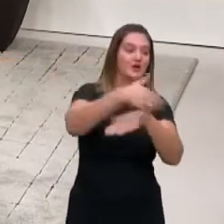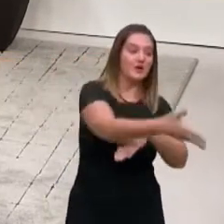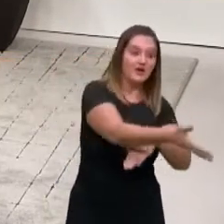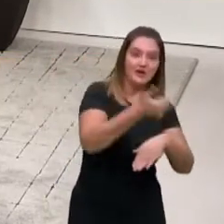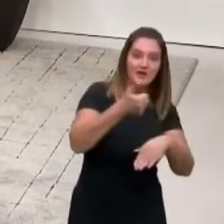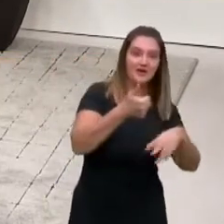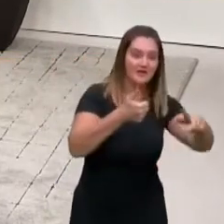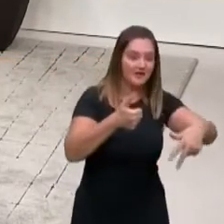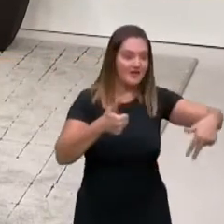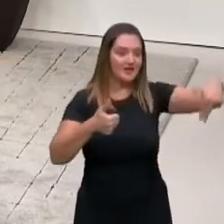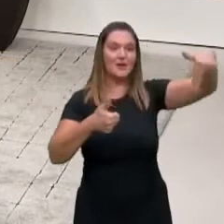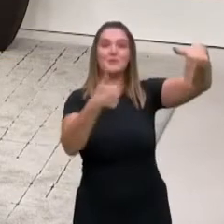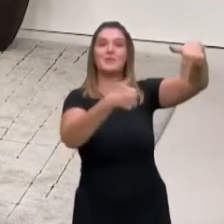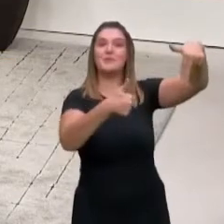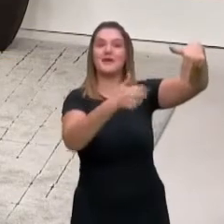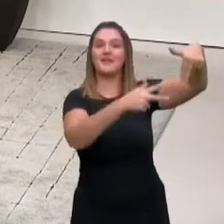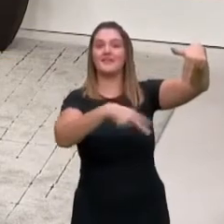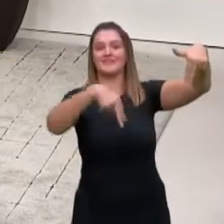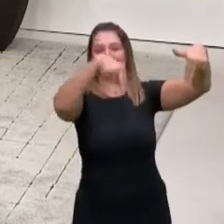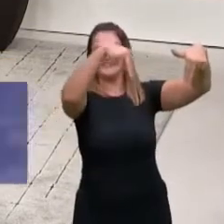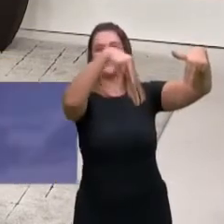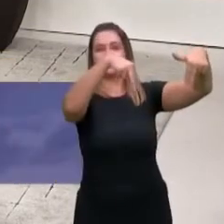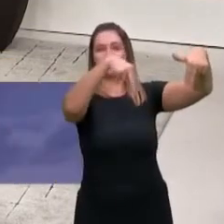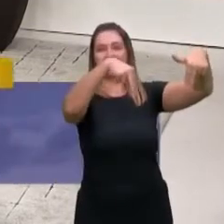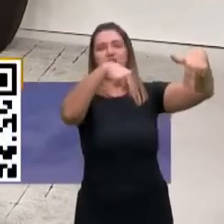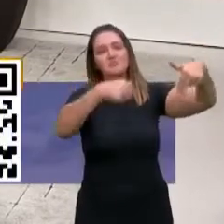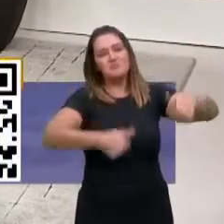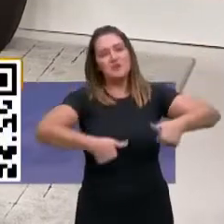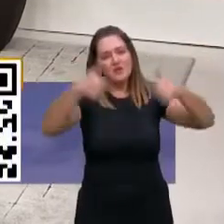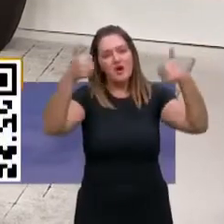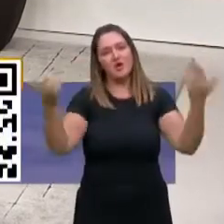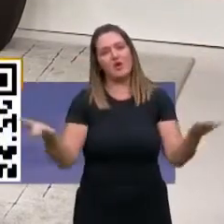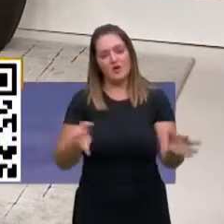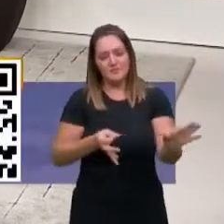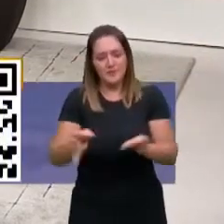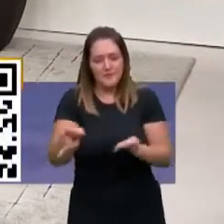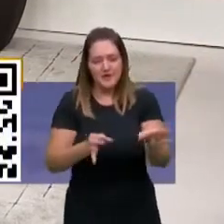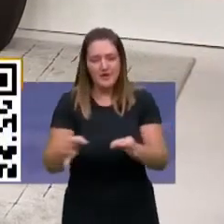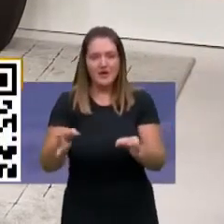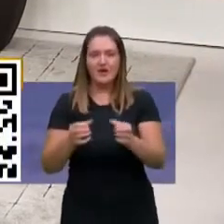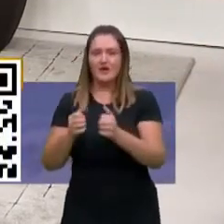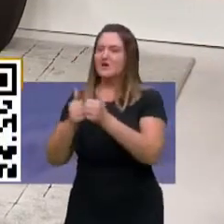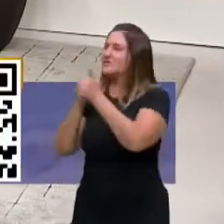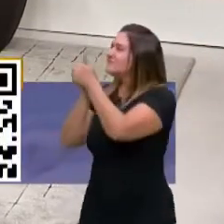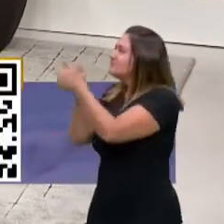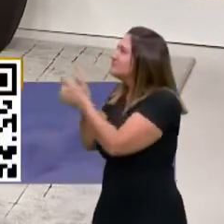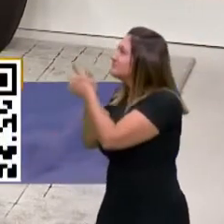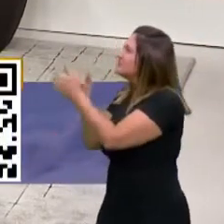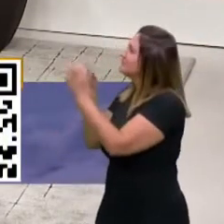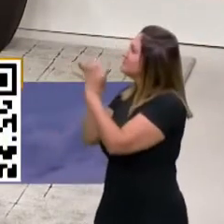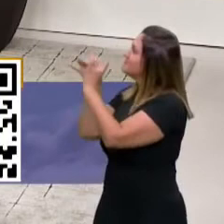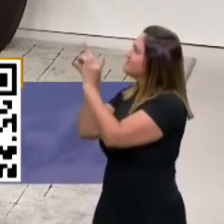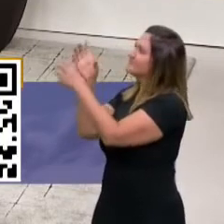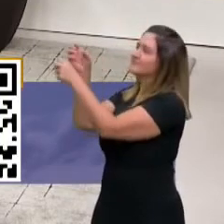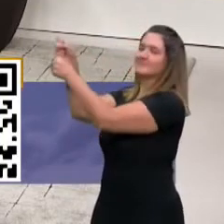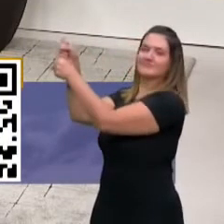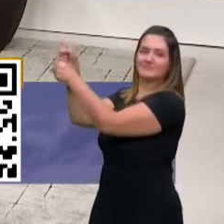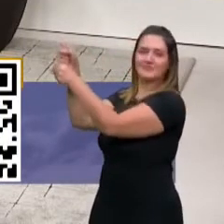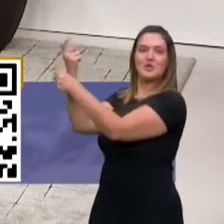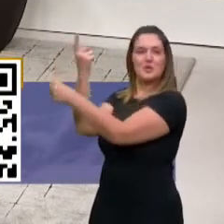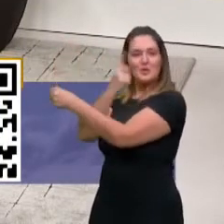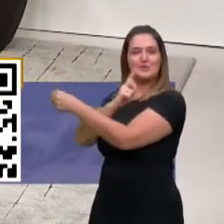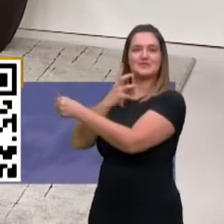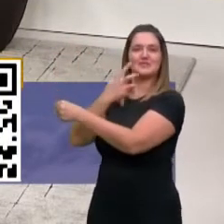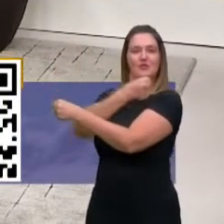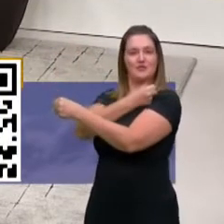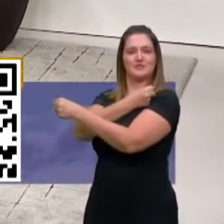porque você não sabe quando vai morrer. Então é melhor se preparar e andar com Cristo todos os dias. Esse é o segredo para ter